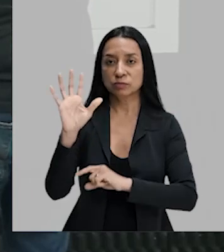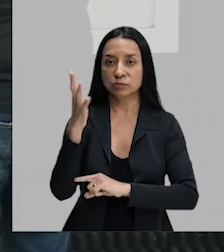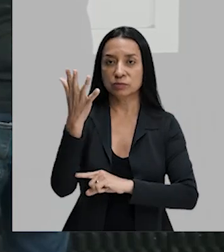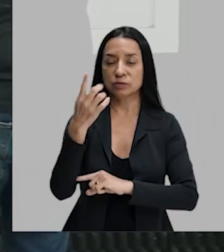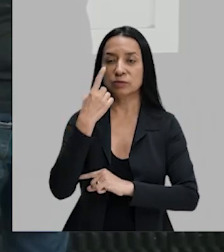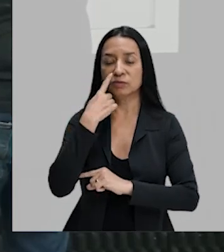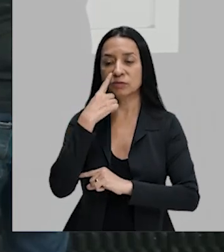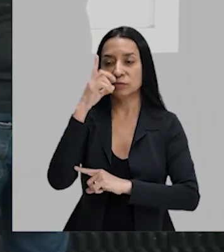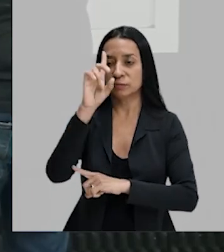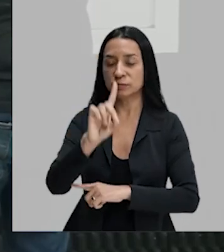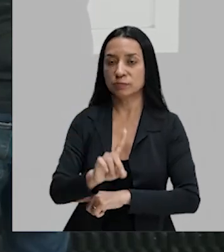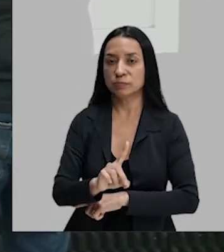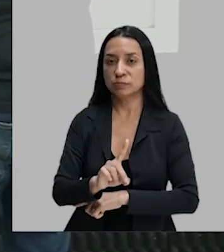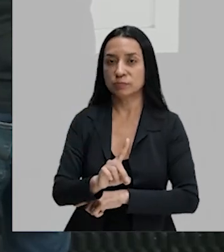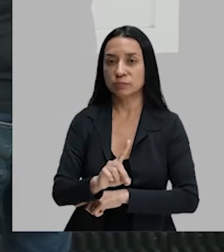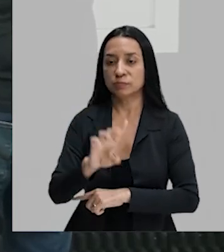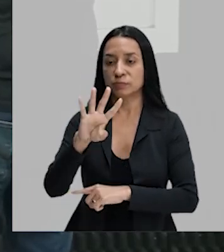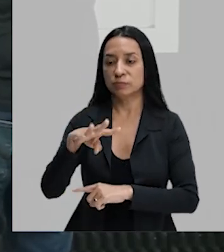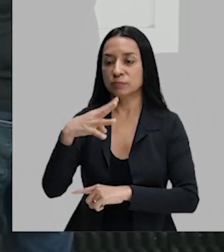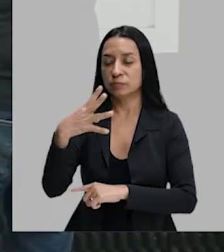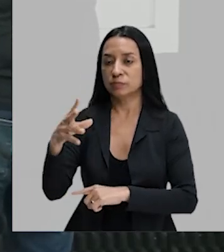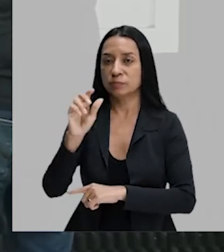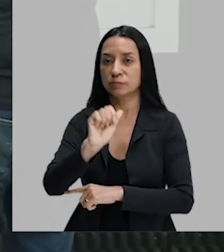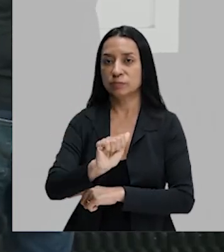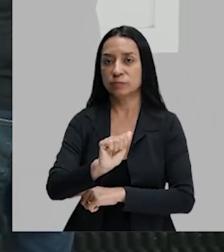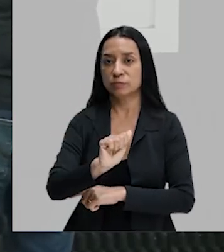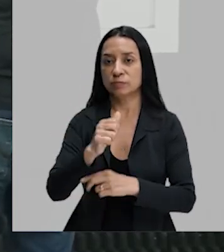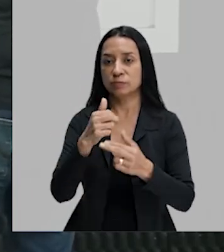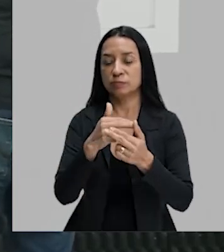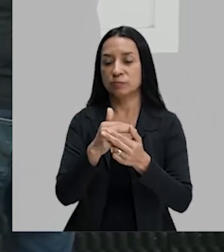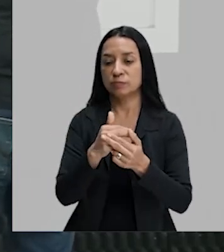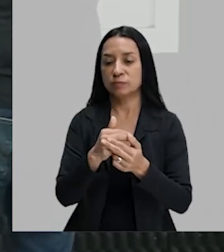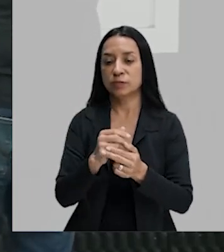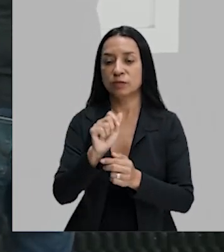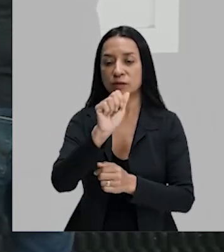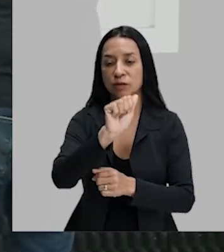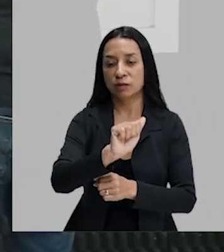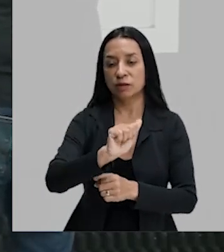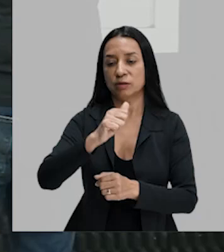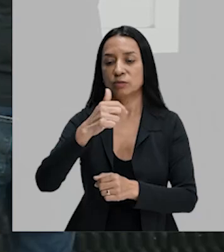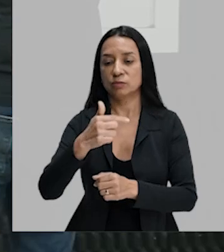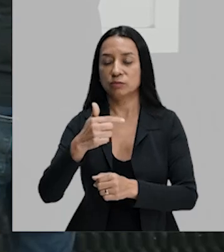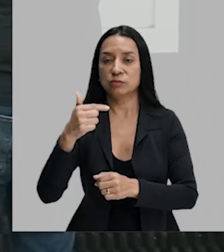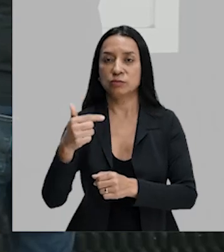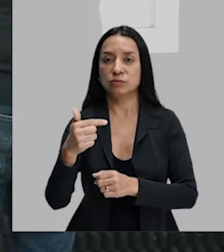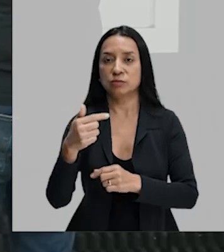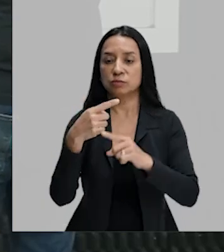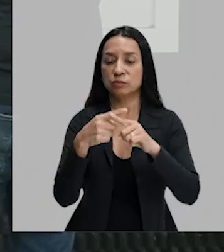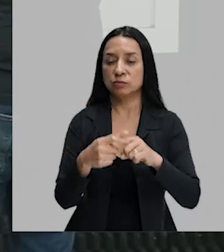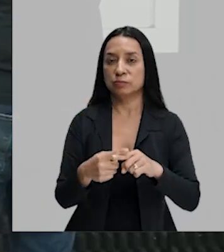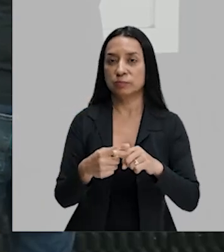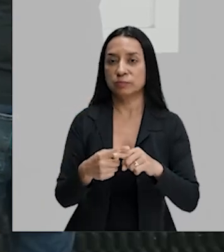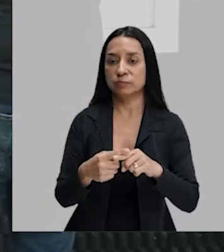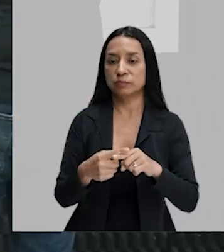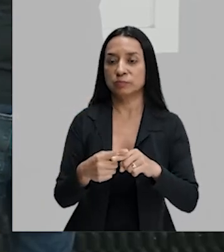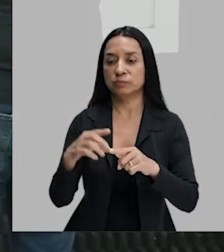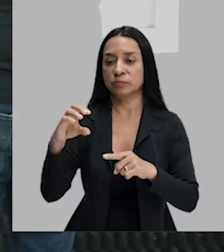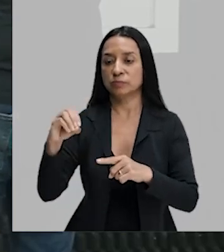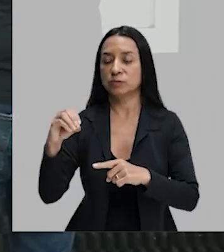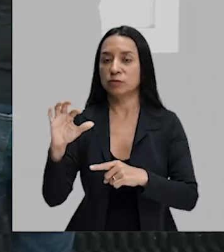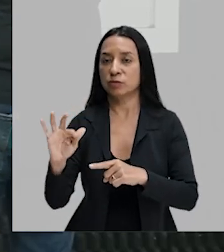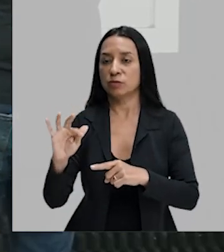que o determinante dessa matriz A vai ser o elemento a22 multiplicado pelo qual